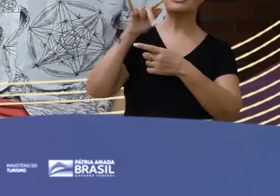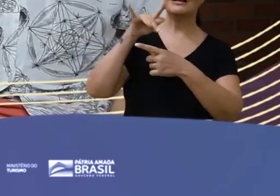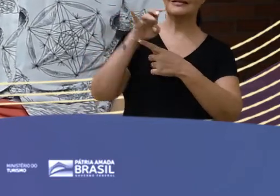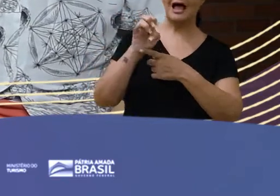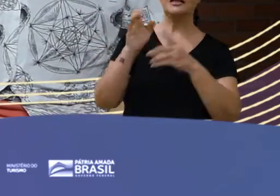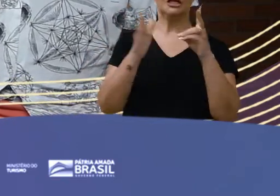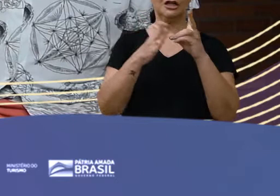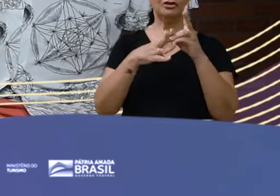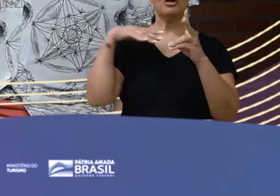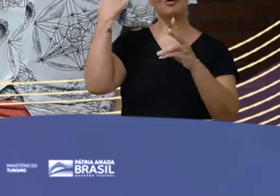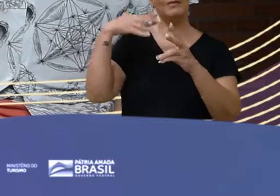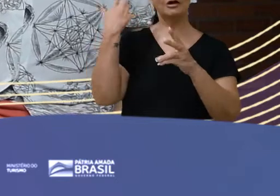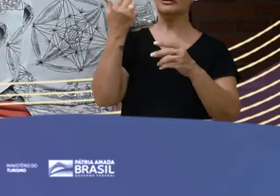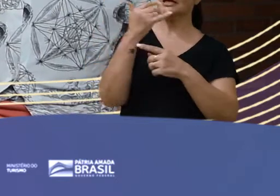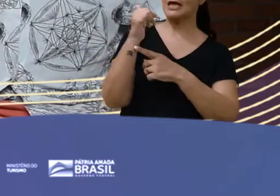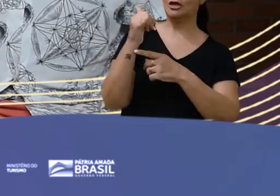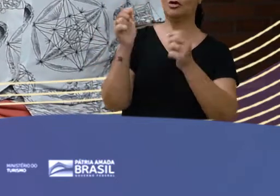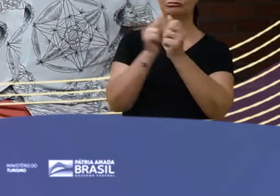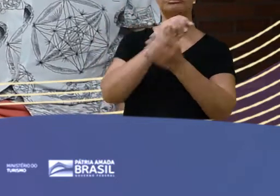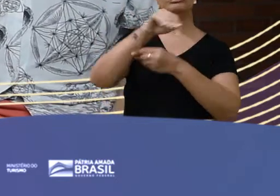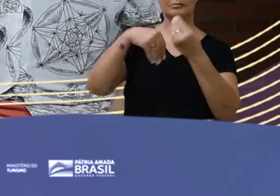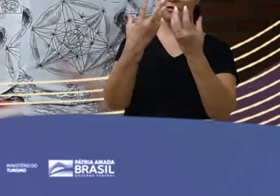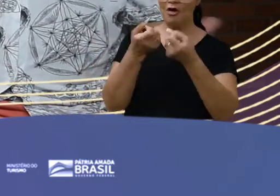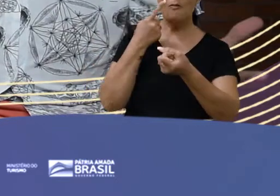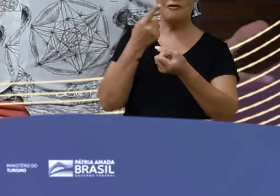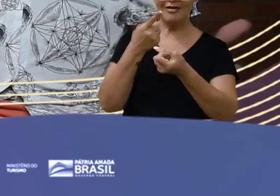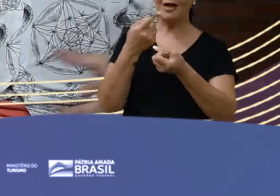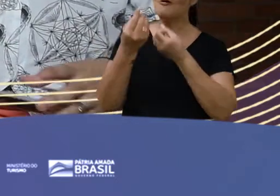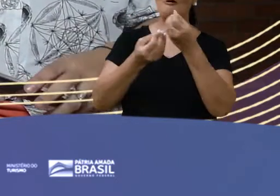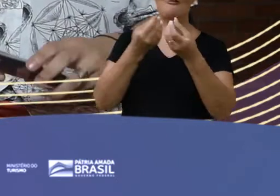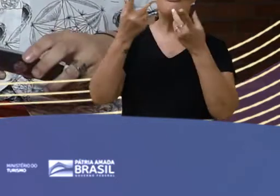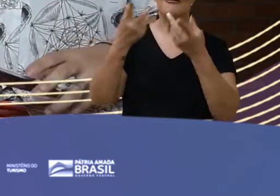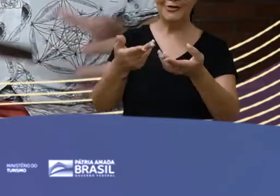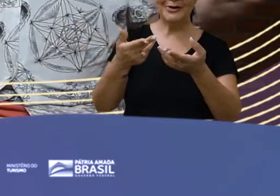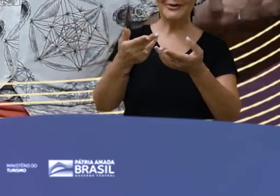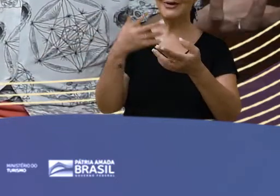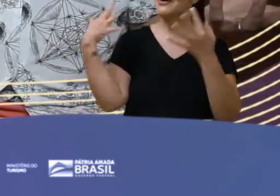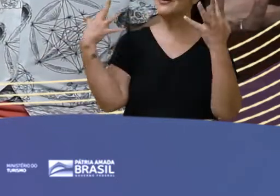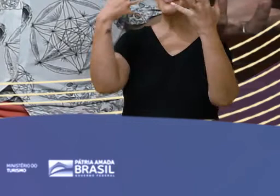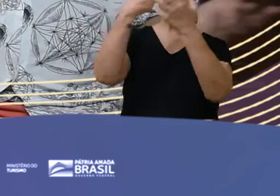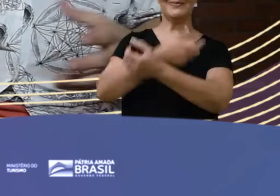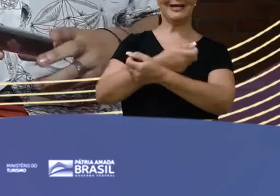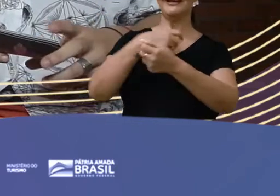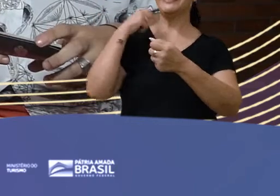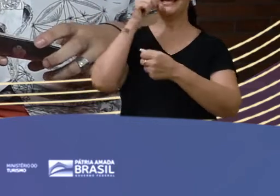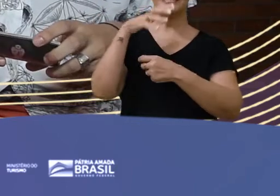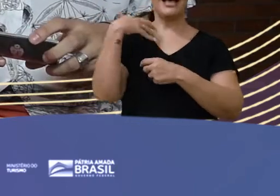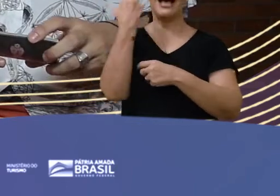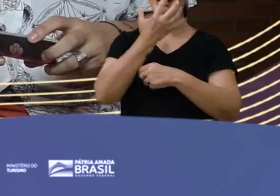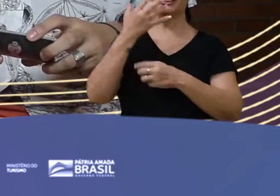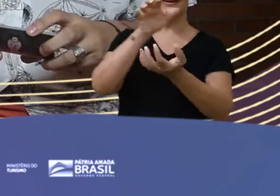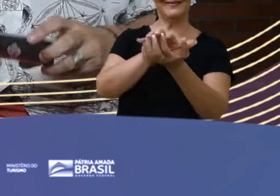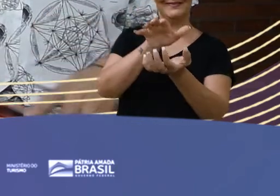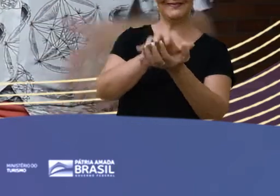ancestralidade indígena com melodias eletrônicas. Então, vamos ver como é que foi o brilho dessa